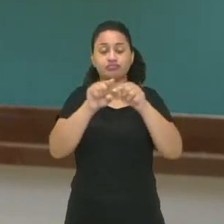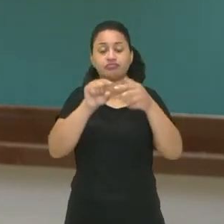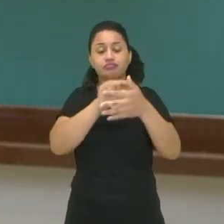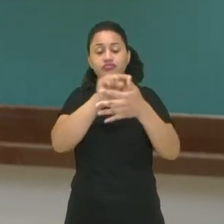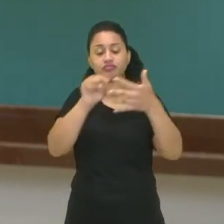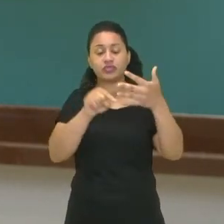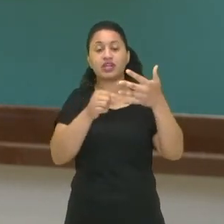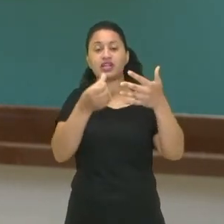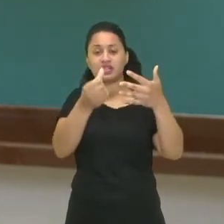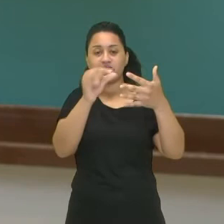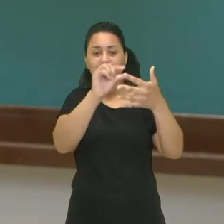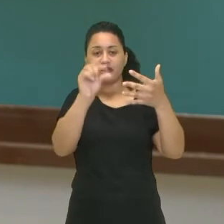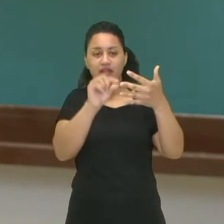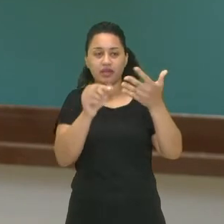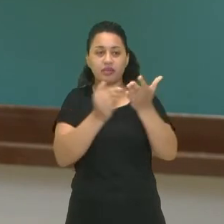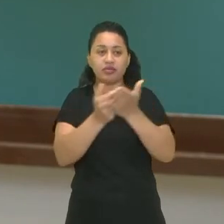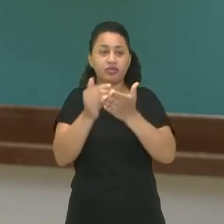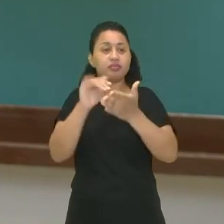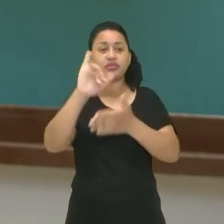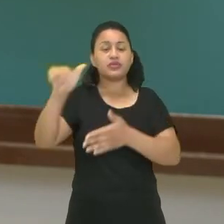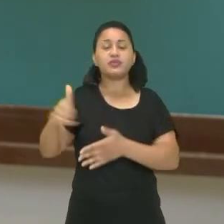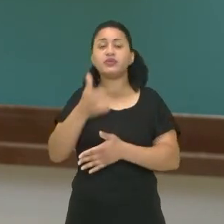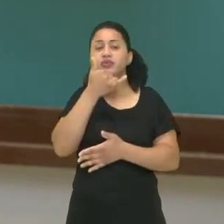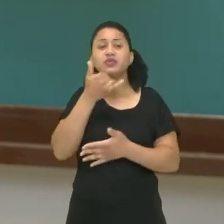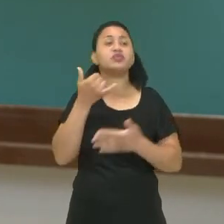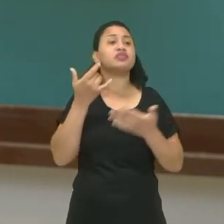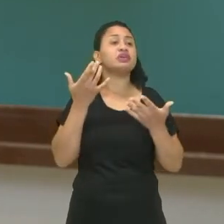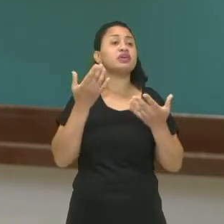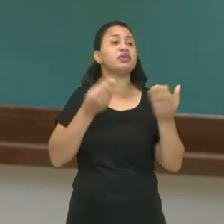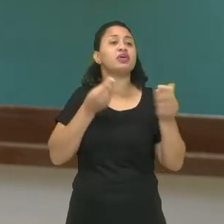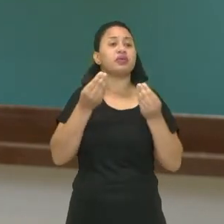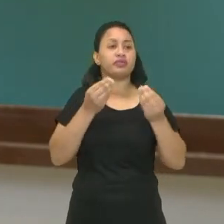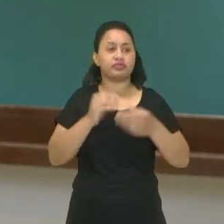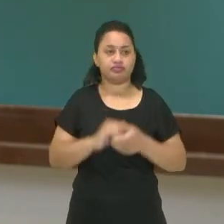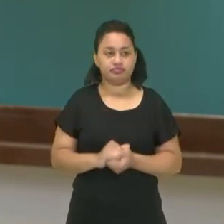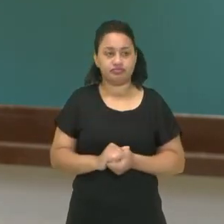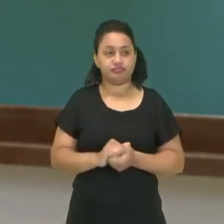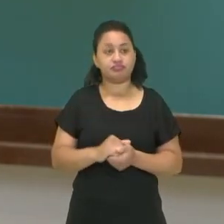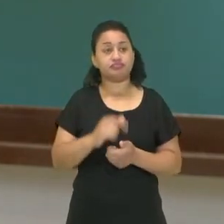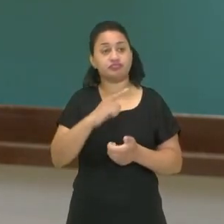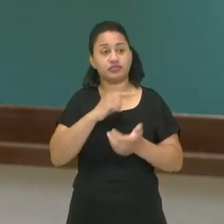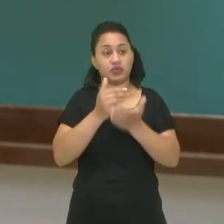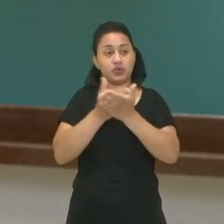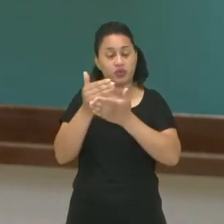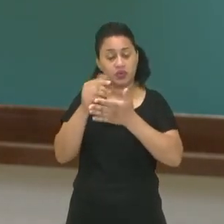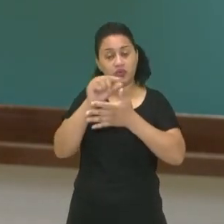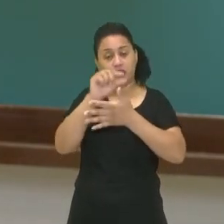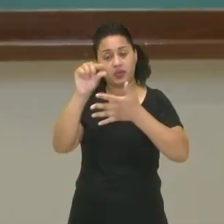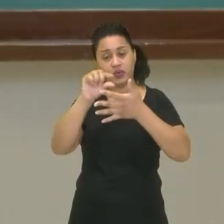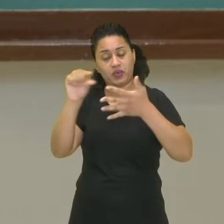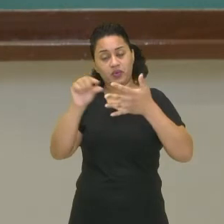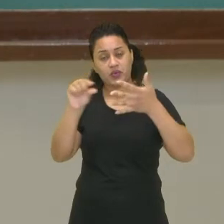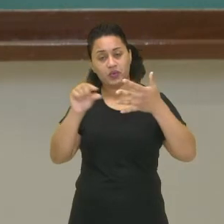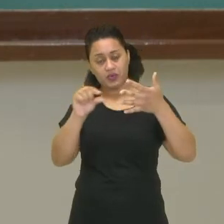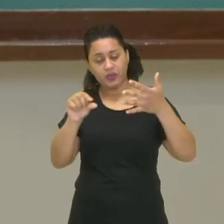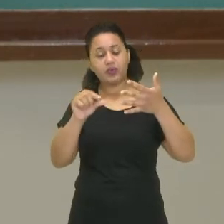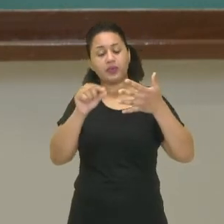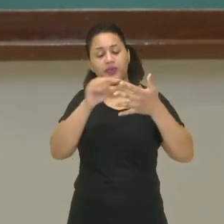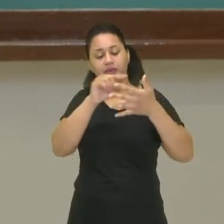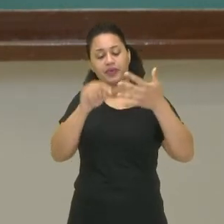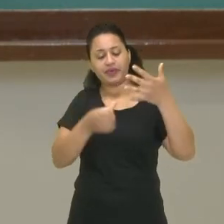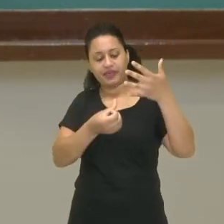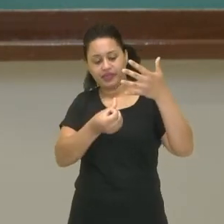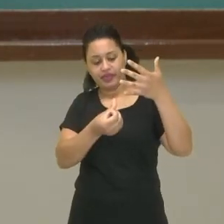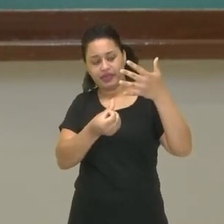poema justificam a primeira parte da afirmação? Então, os seis versos iniciais do poema, né? Pegamos